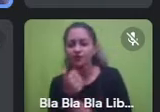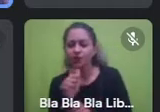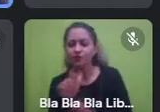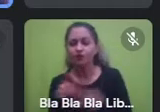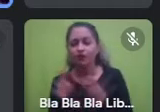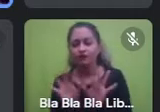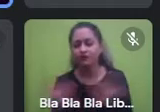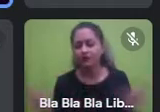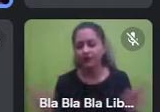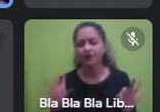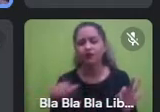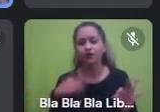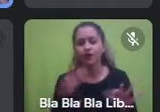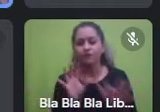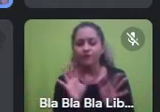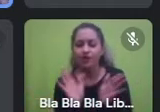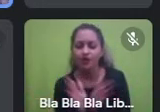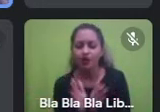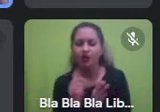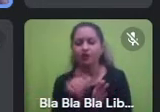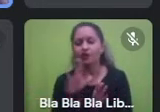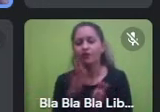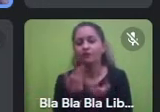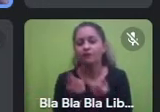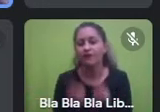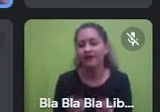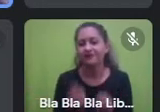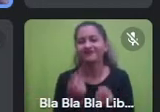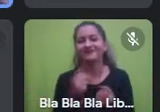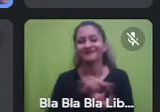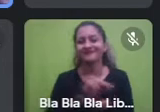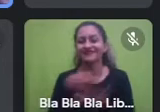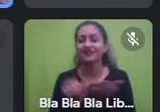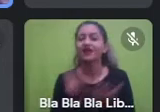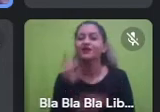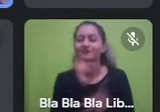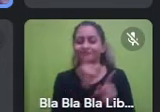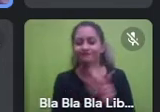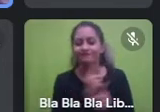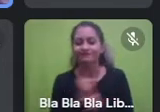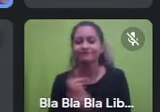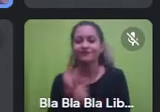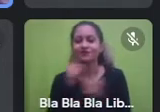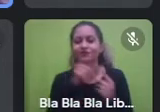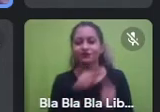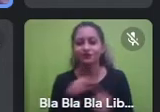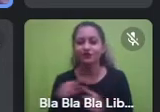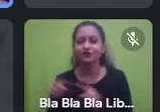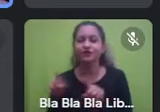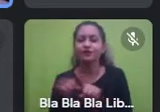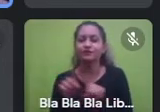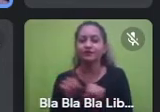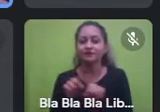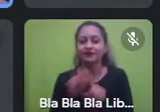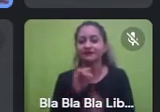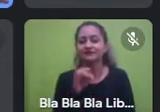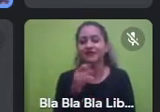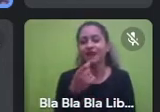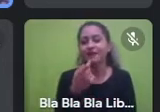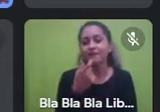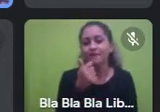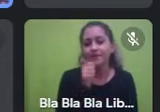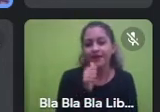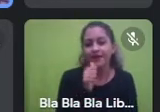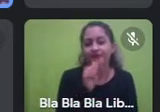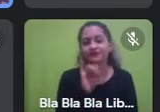de 2009, qual foi o tamanho de 2011. E aí você identificar também se é macho, fêmea. Muito